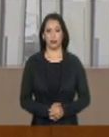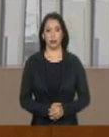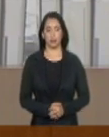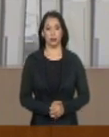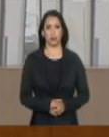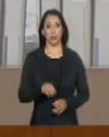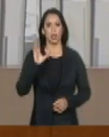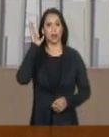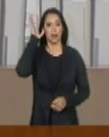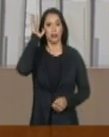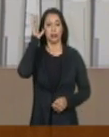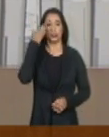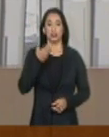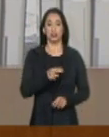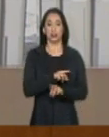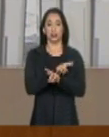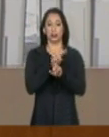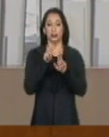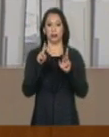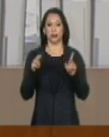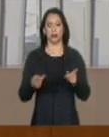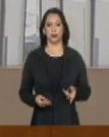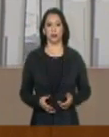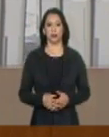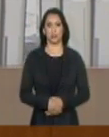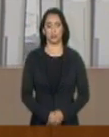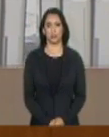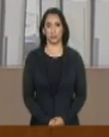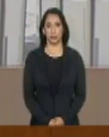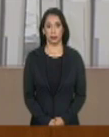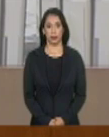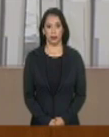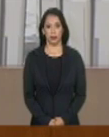decisões várias nesse sentido.